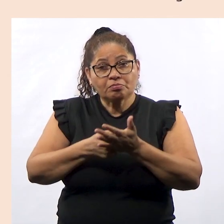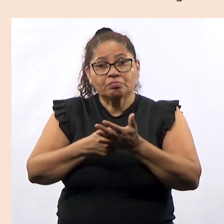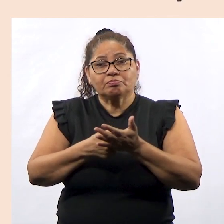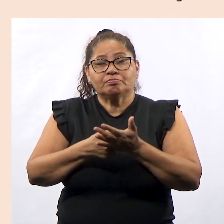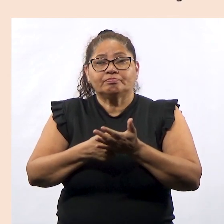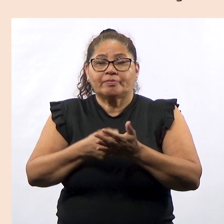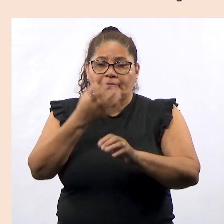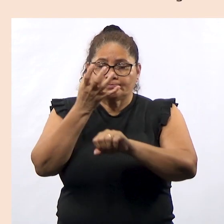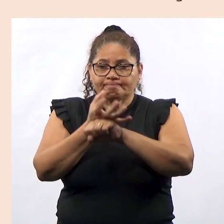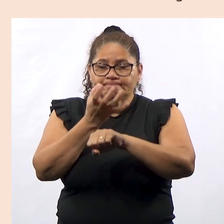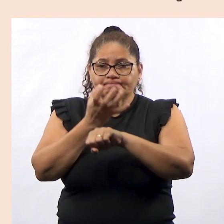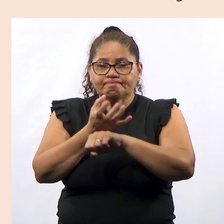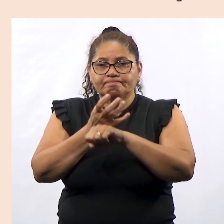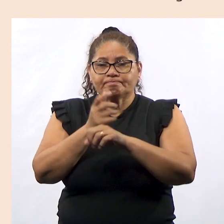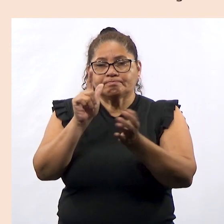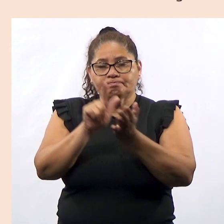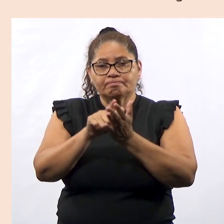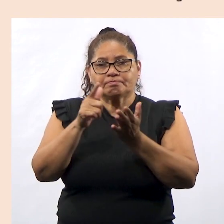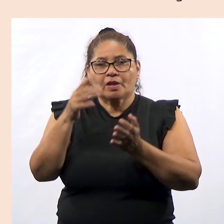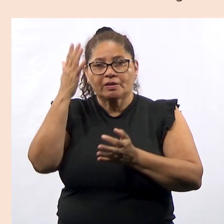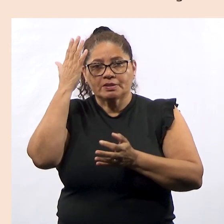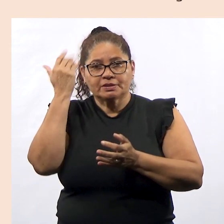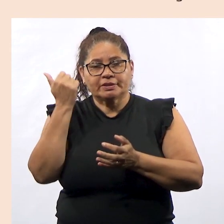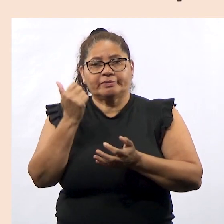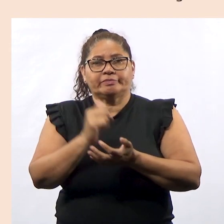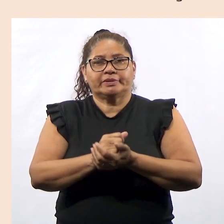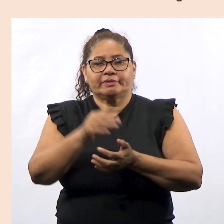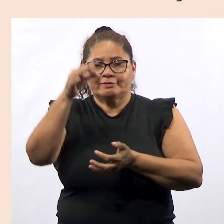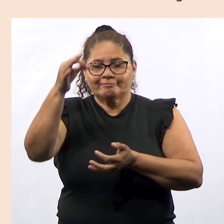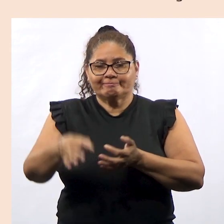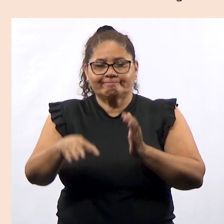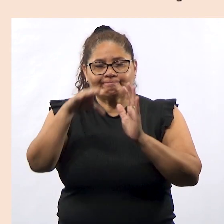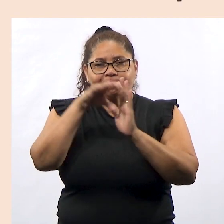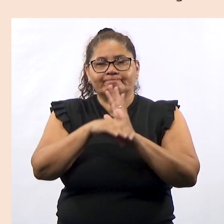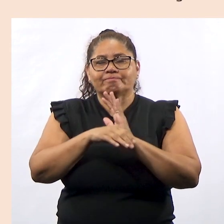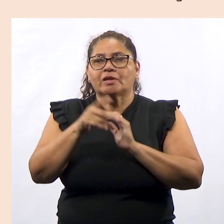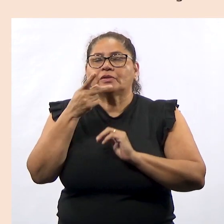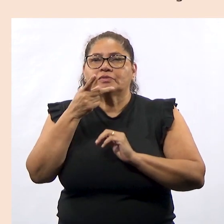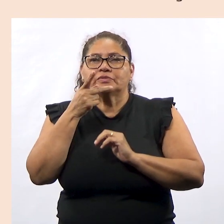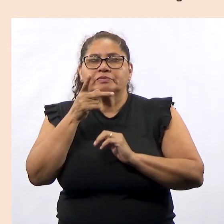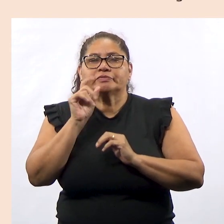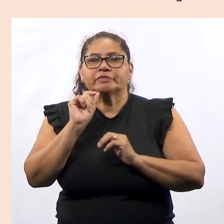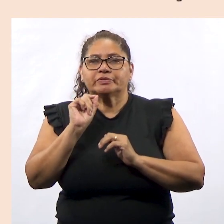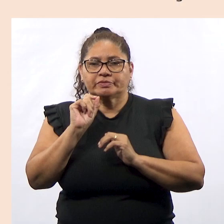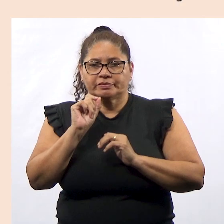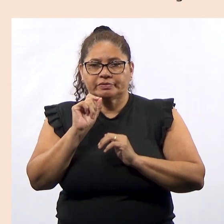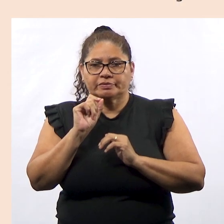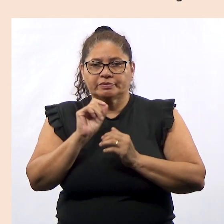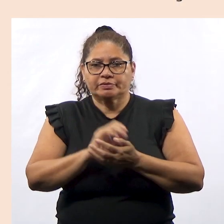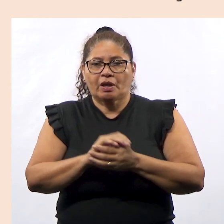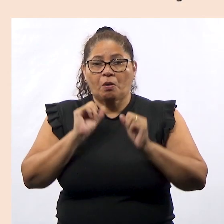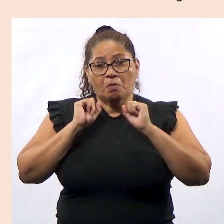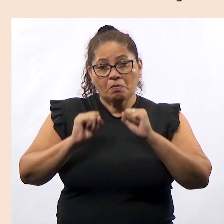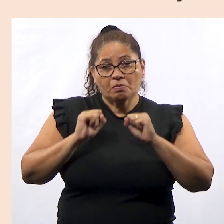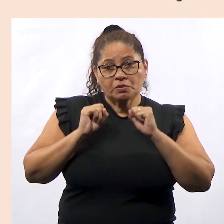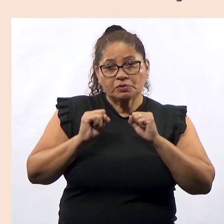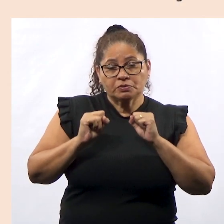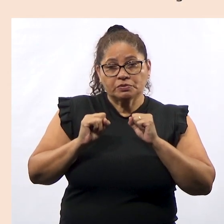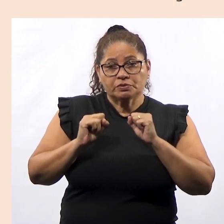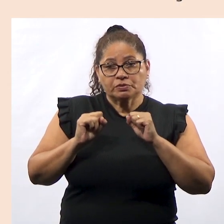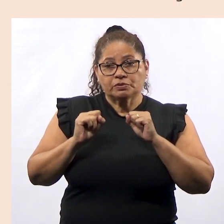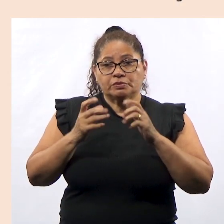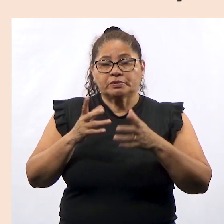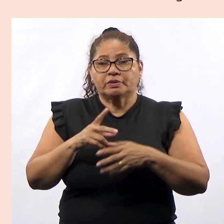essa disciplina. O livro é Saberes e Incertezas sobre o Currículo. O que ele diz aqui sobre o poder regulador